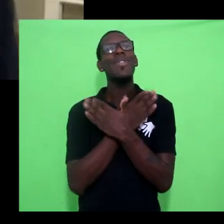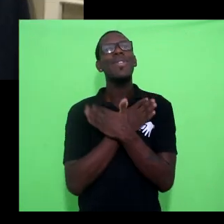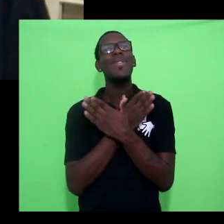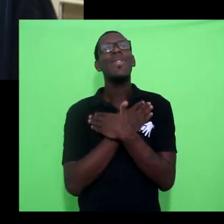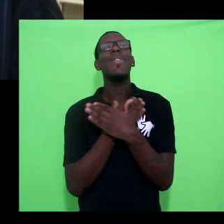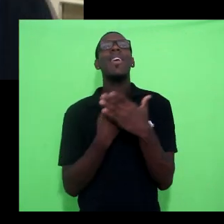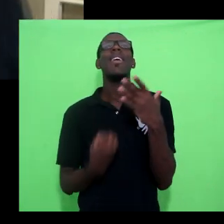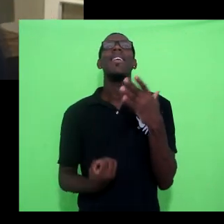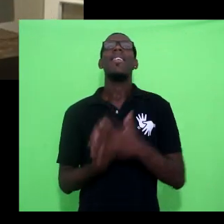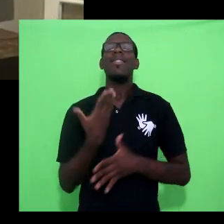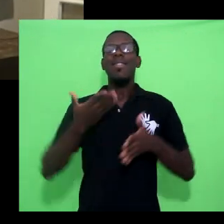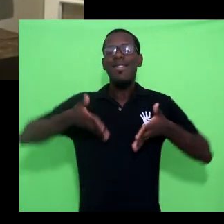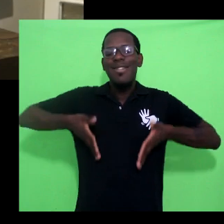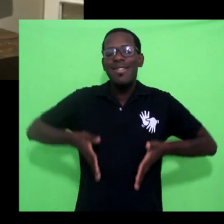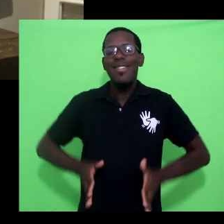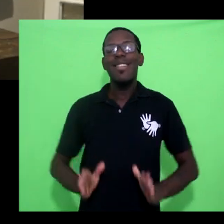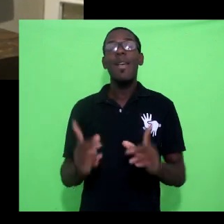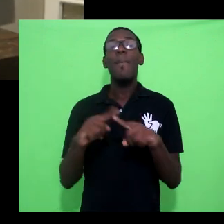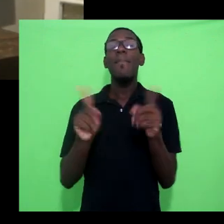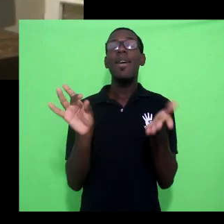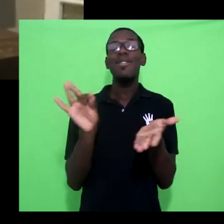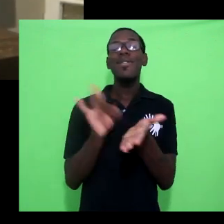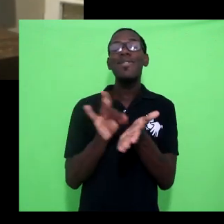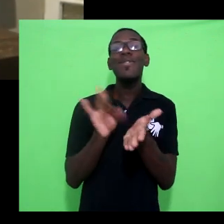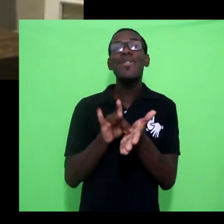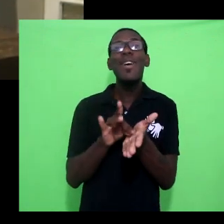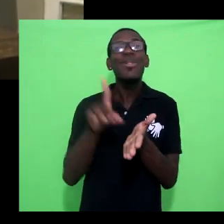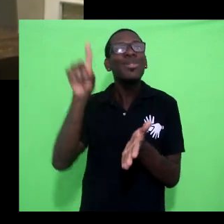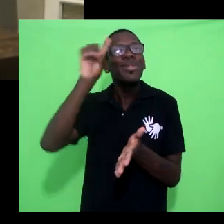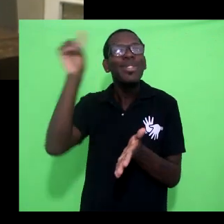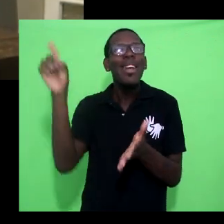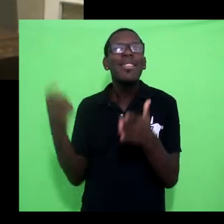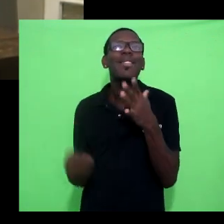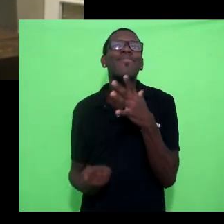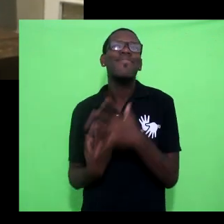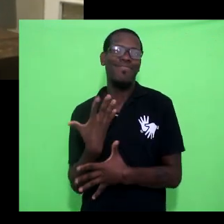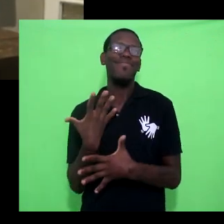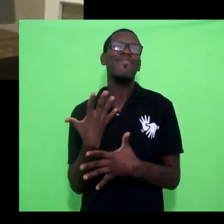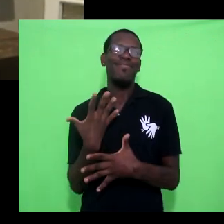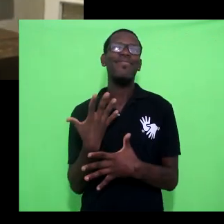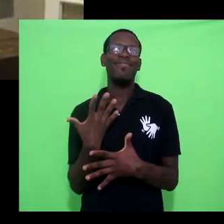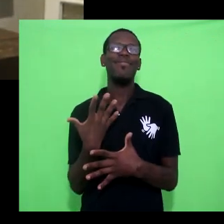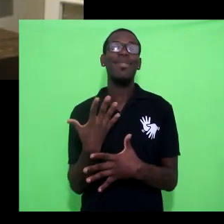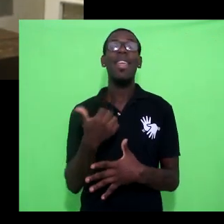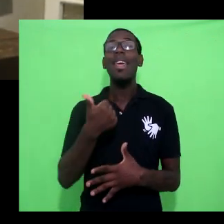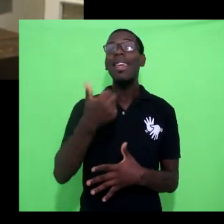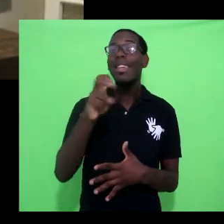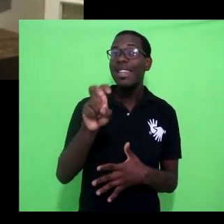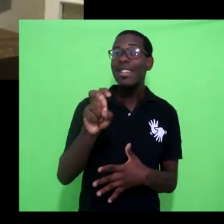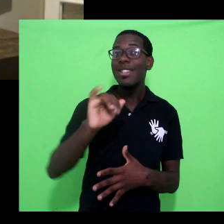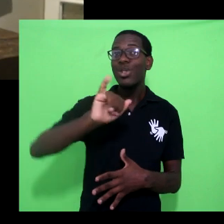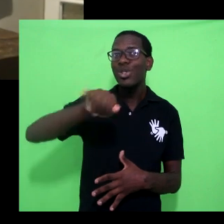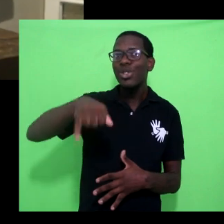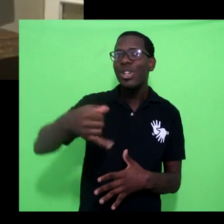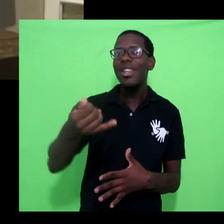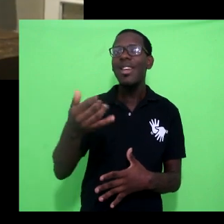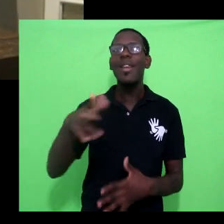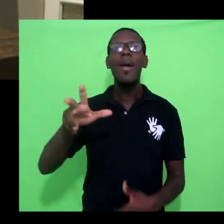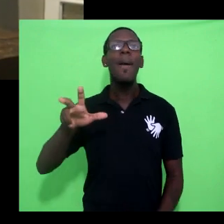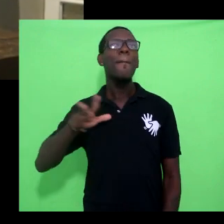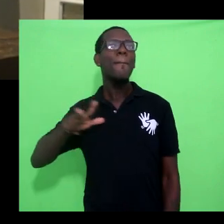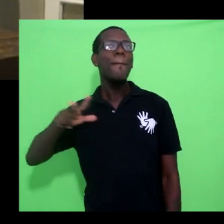o Instituto nasceu republicano, mas o fato é que essa foi a data da fundação. E 15 de janeiro, a posse da